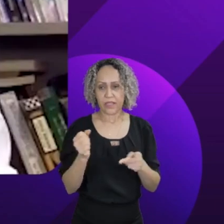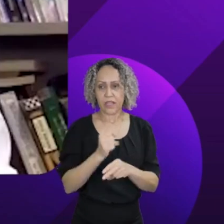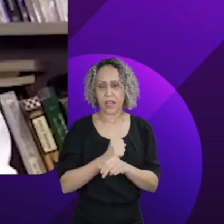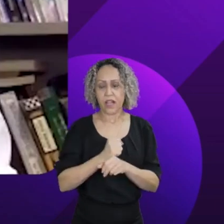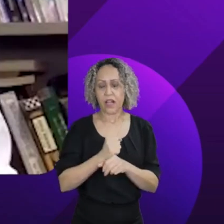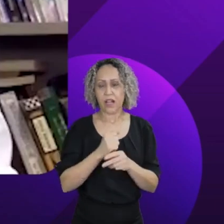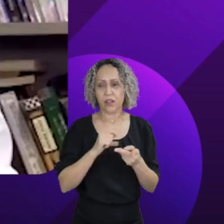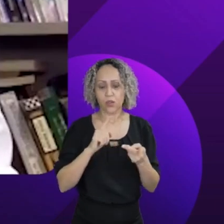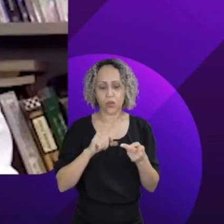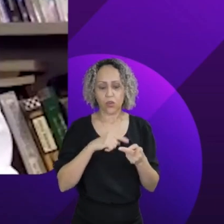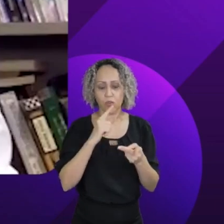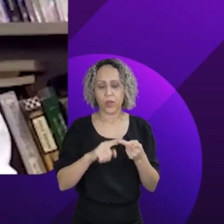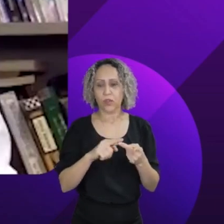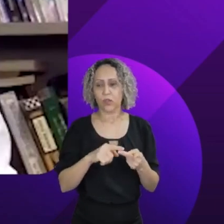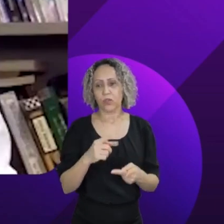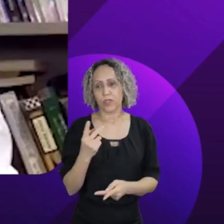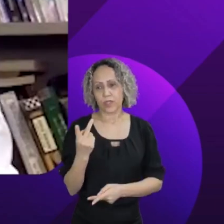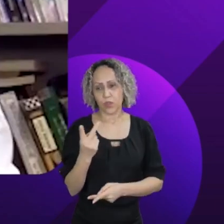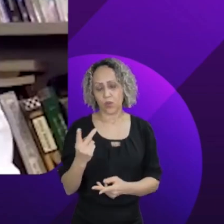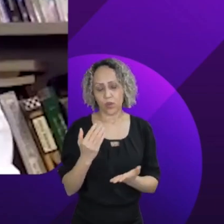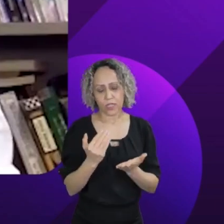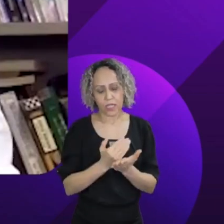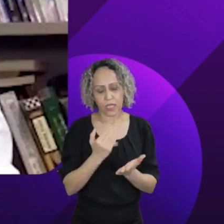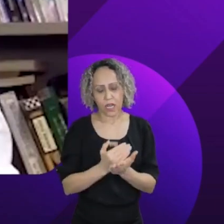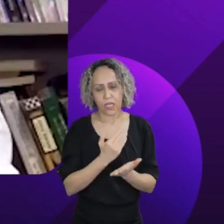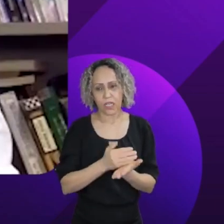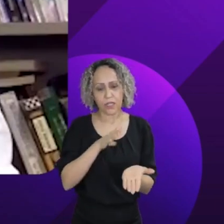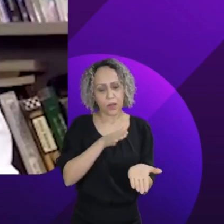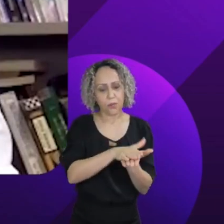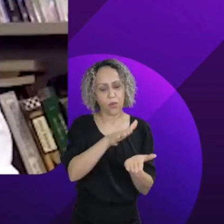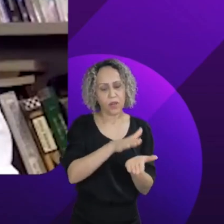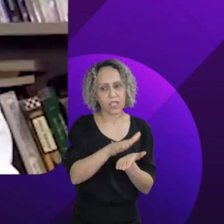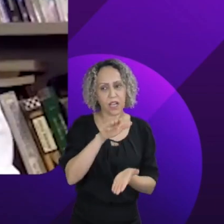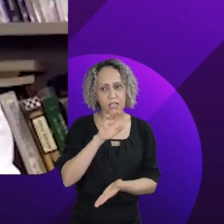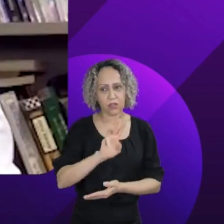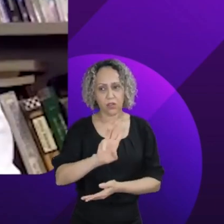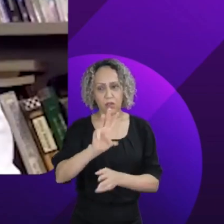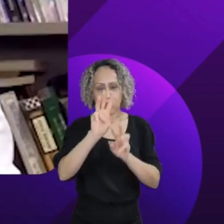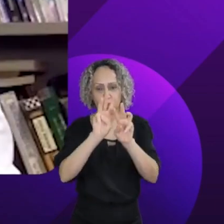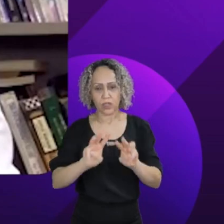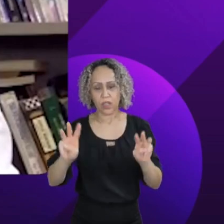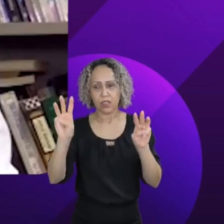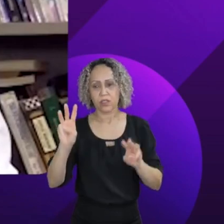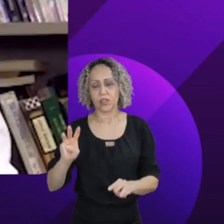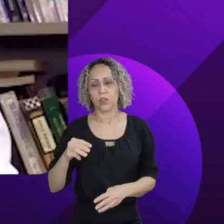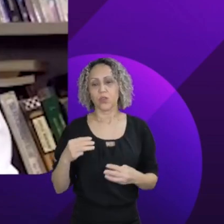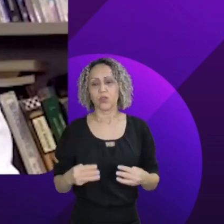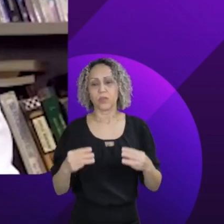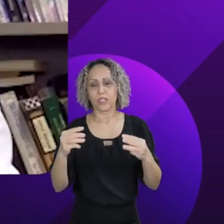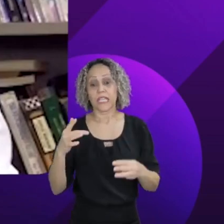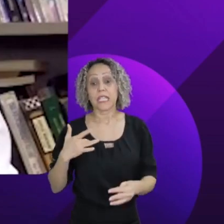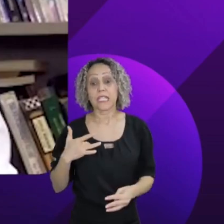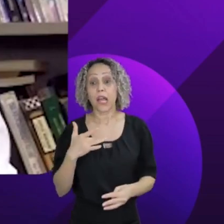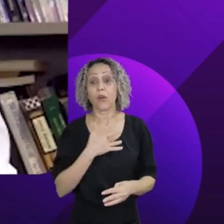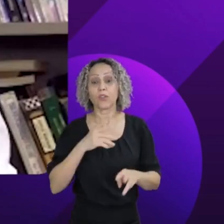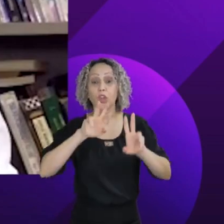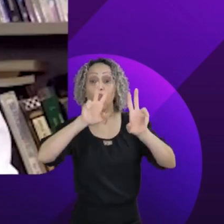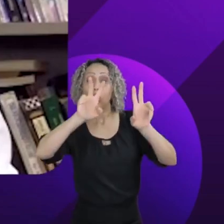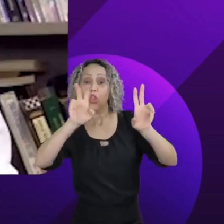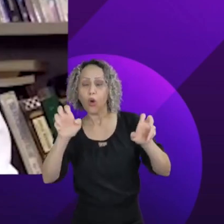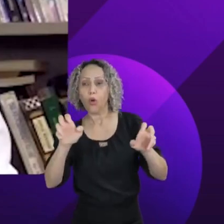várias recomendações, né? Que vão falar daquilo que está sendo feito e